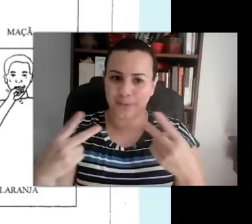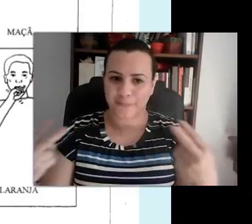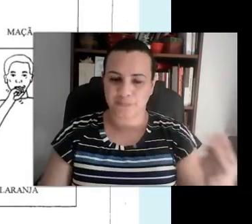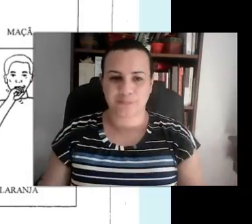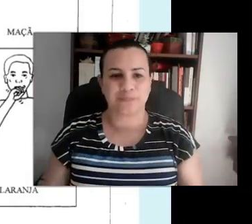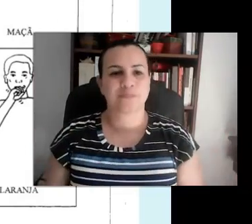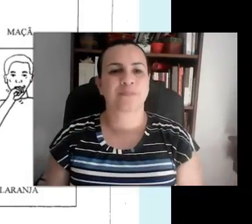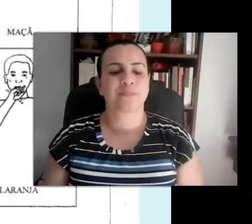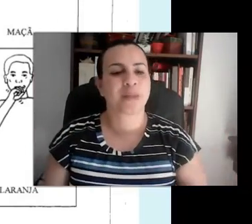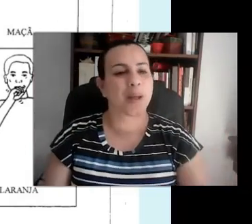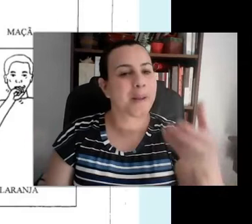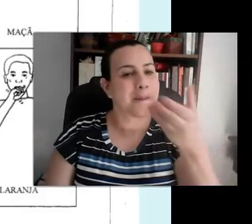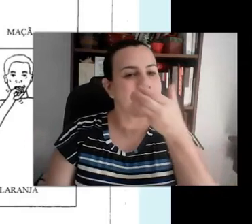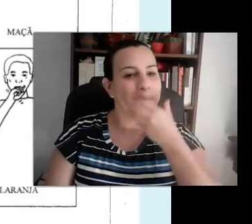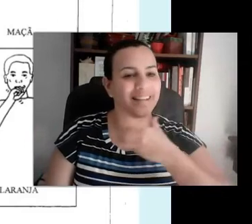alimentos,